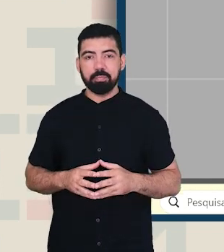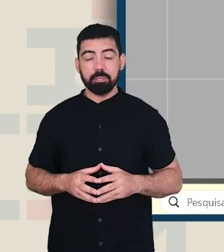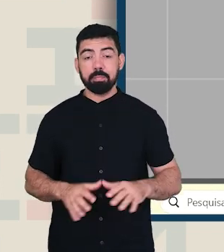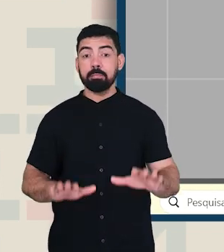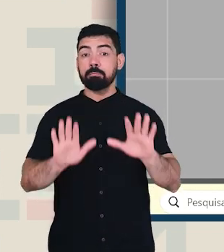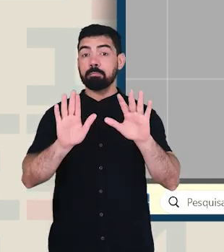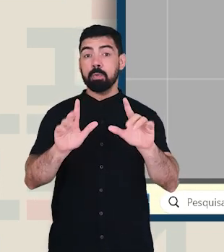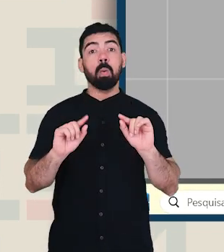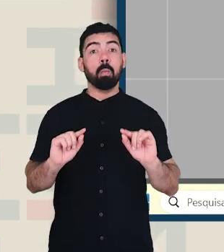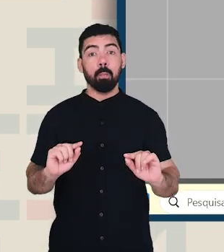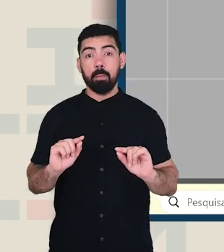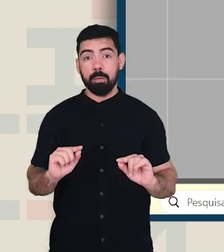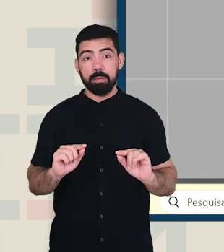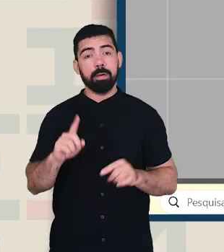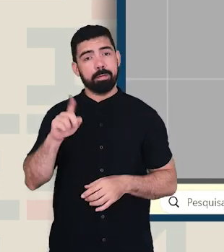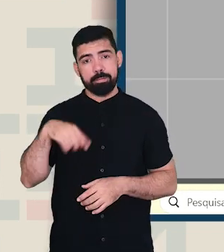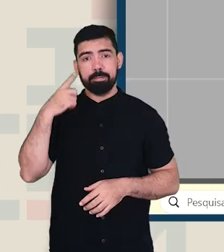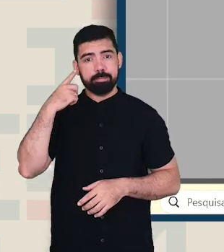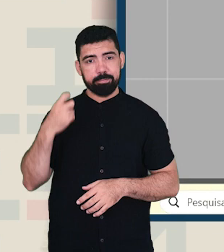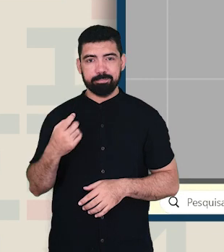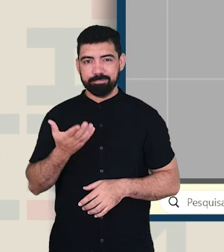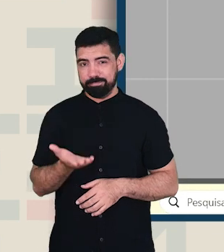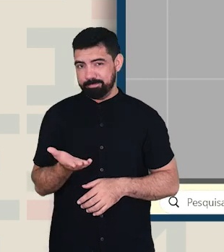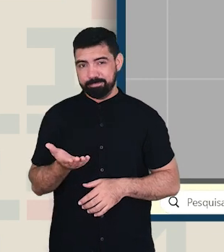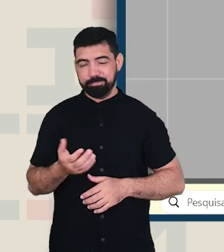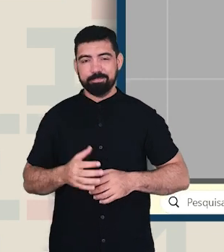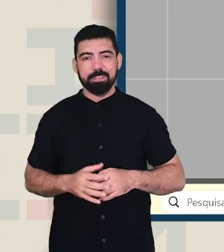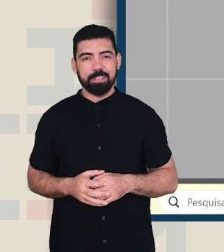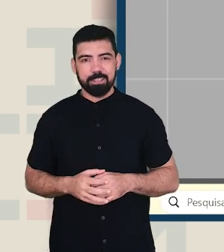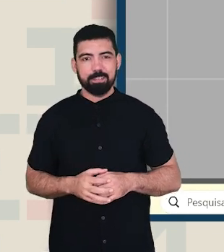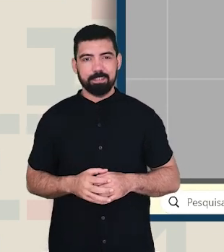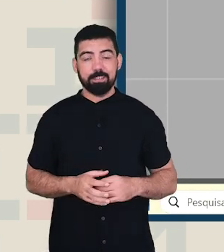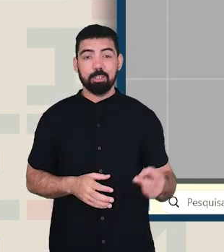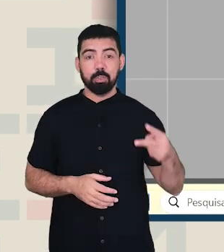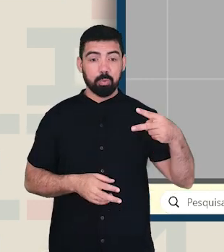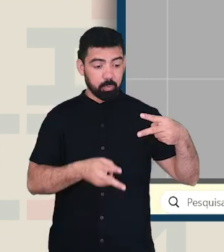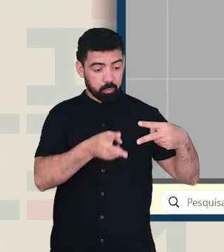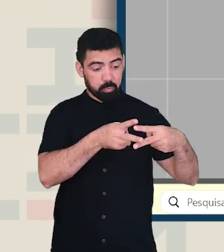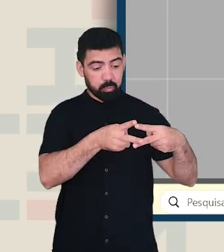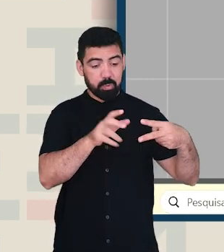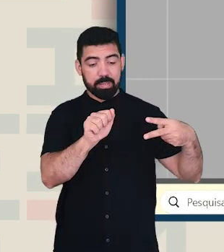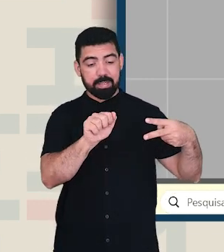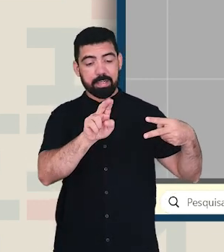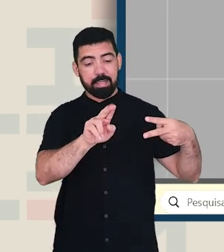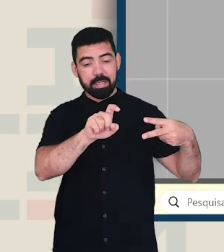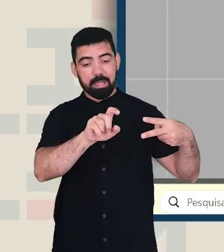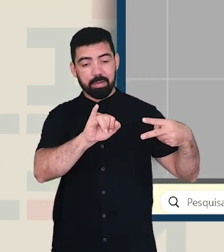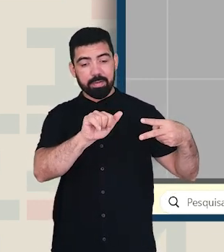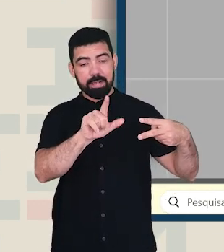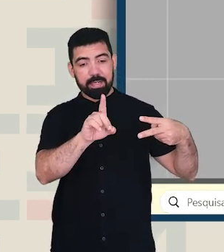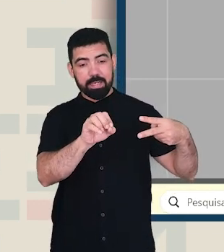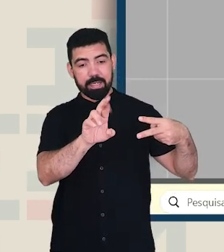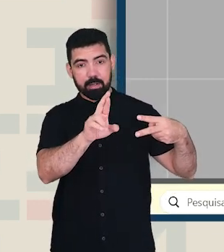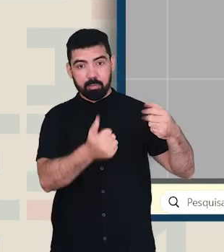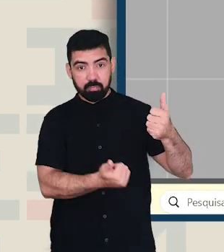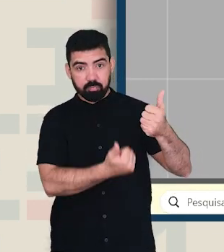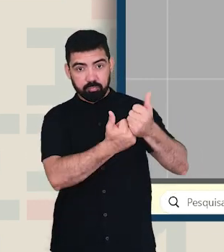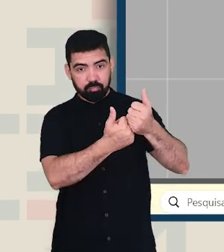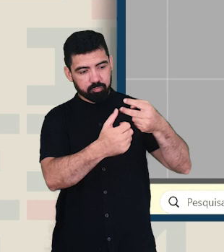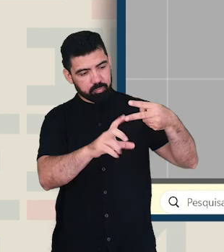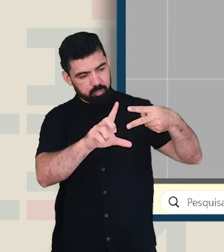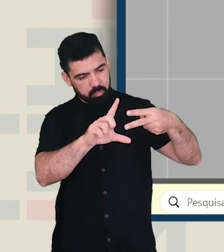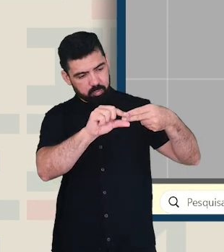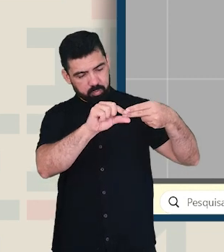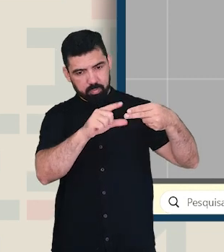mas que basicamente são dois osciladores de Phasor que se sumam